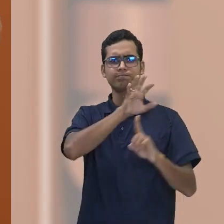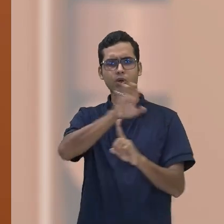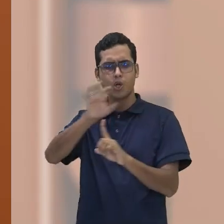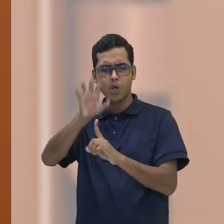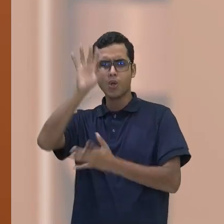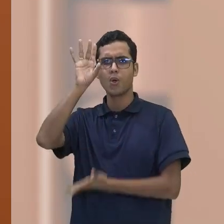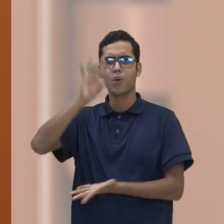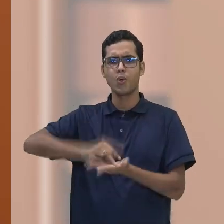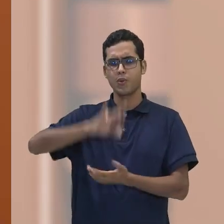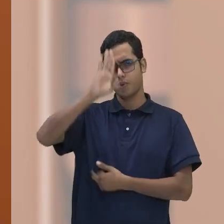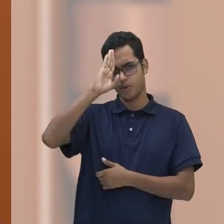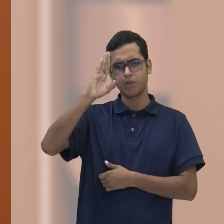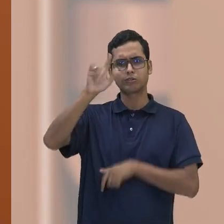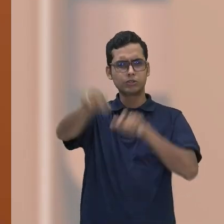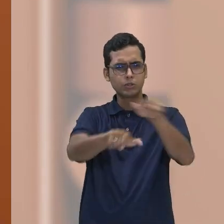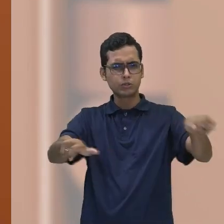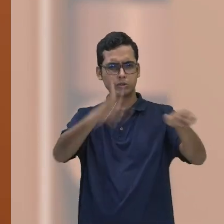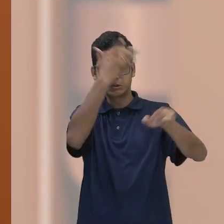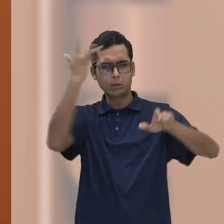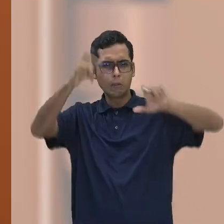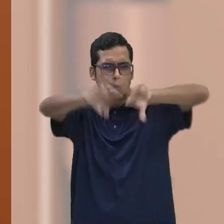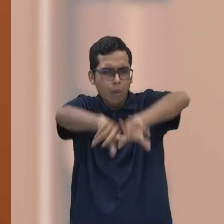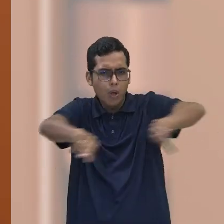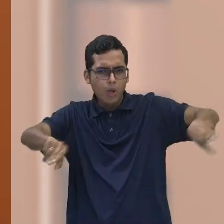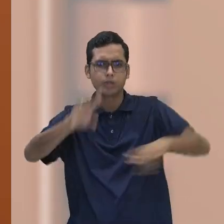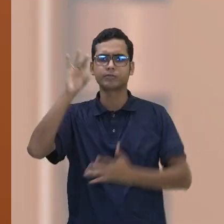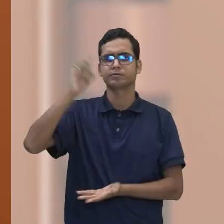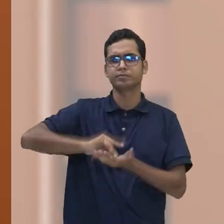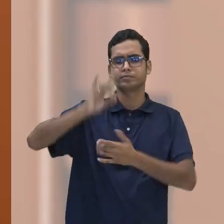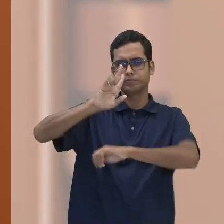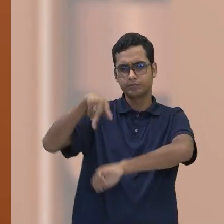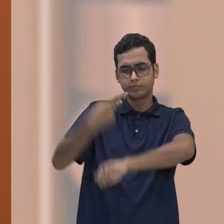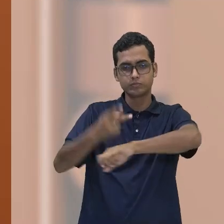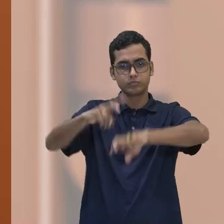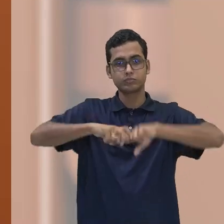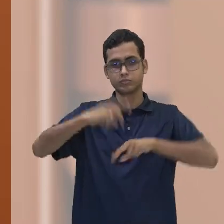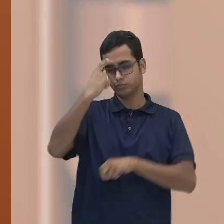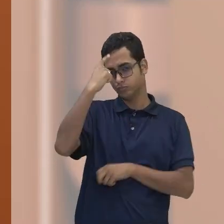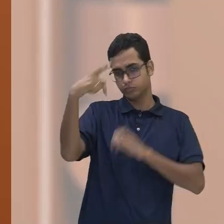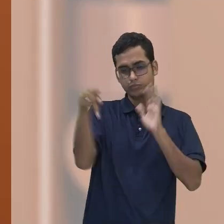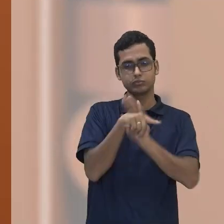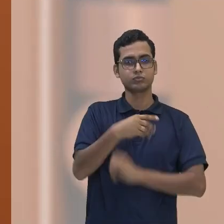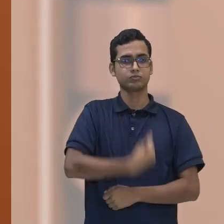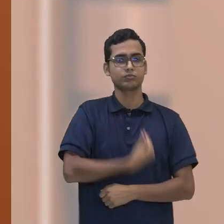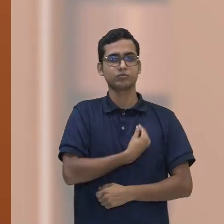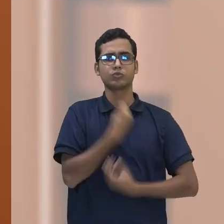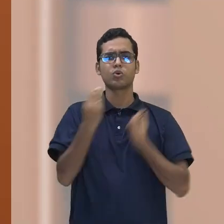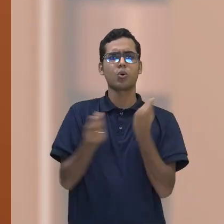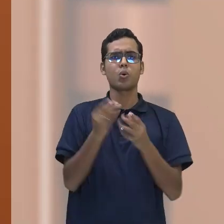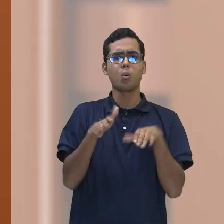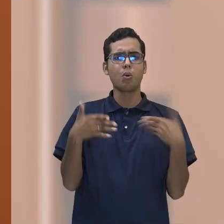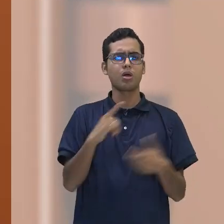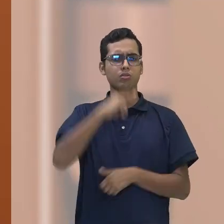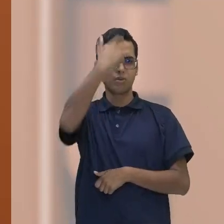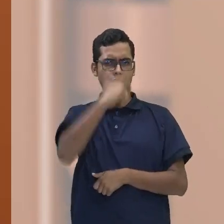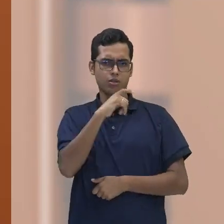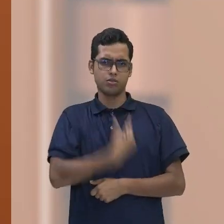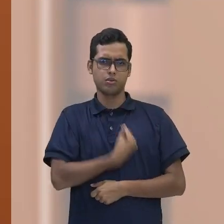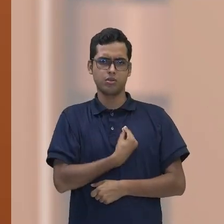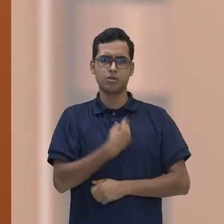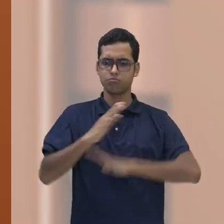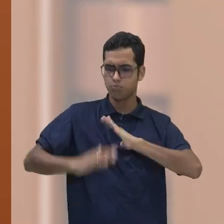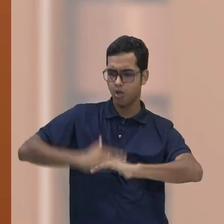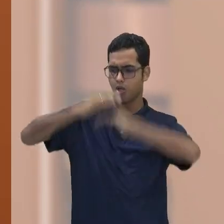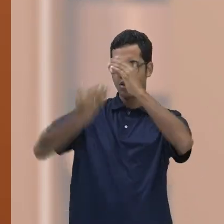influenciar muitos pensadores depois, né? Porque a ideia do existencialismo é eu existo. Quando é que eu existo? Quando eu construo